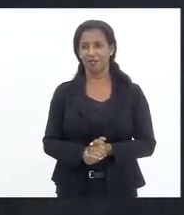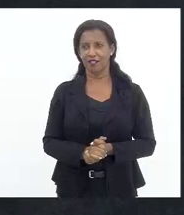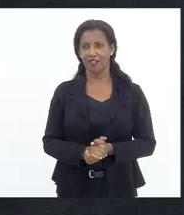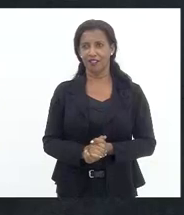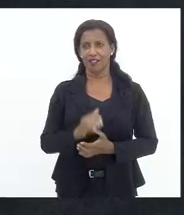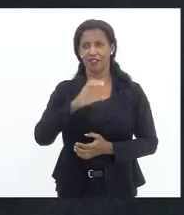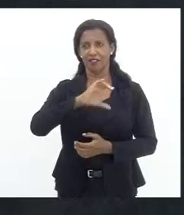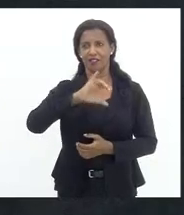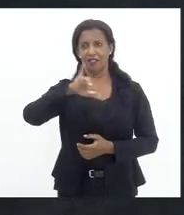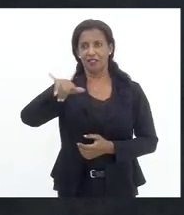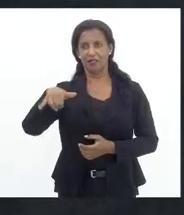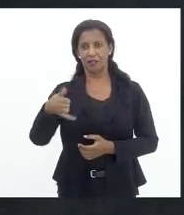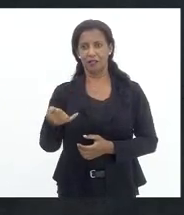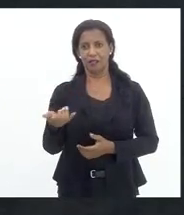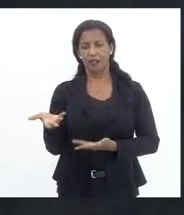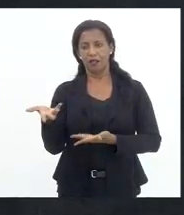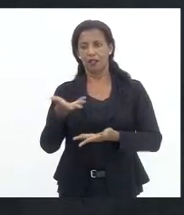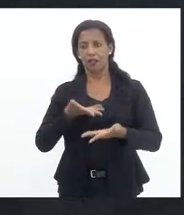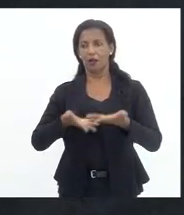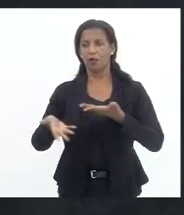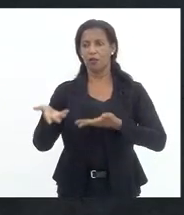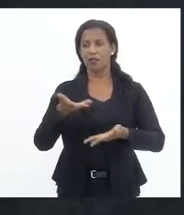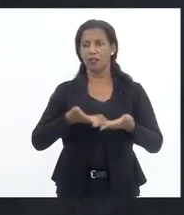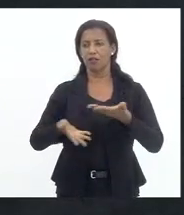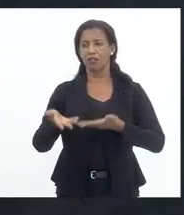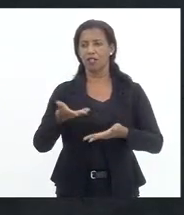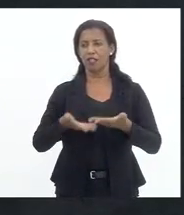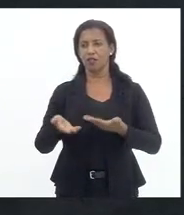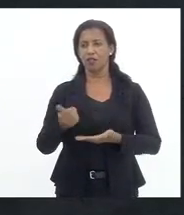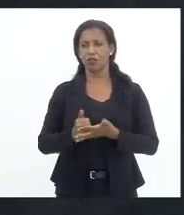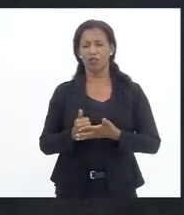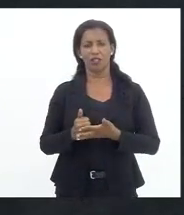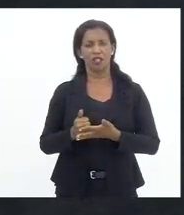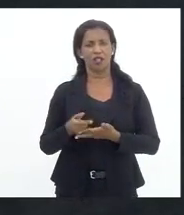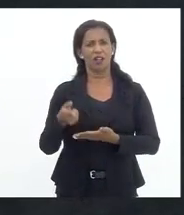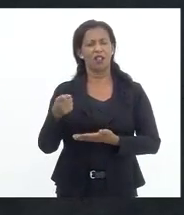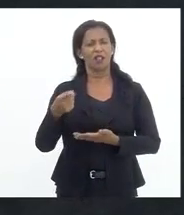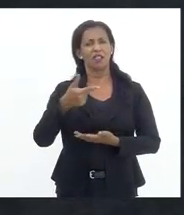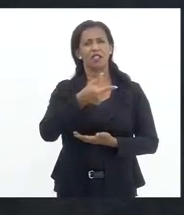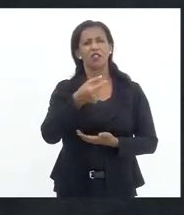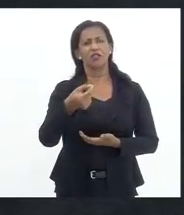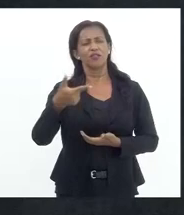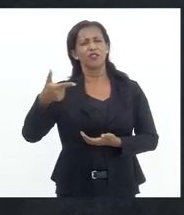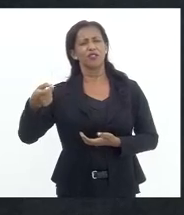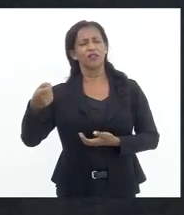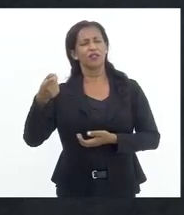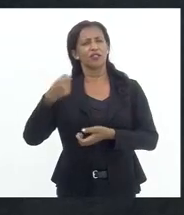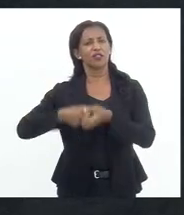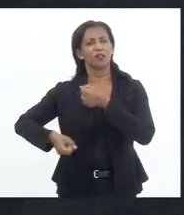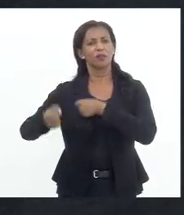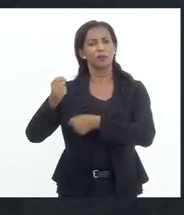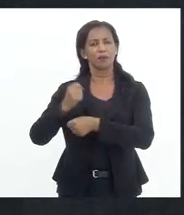esse projeto é um projeto que está tramitando na casa desde o ano de 2020.